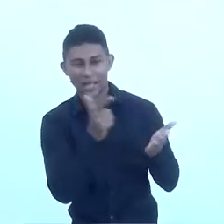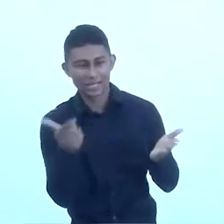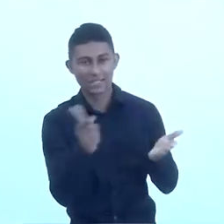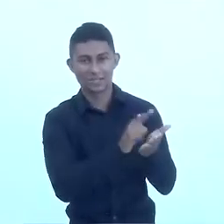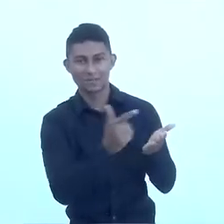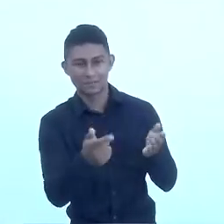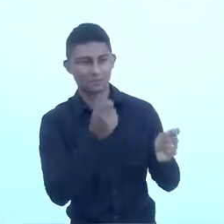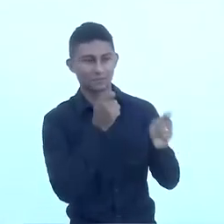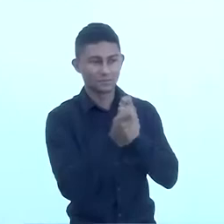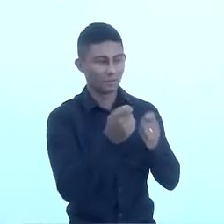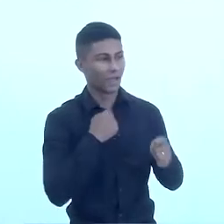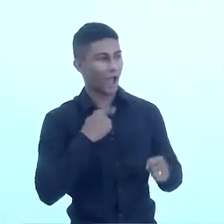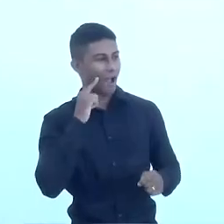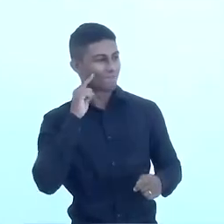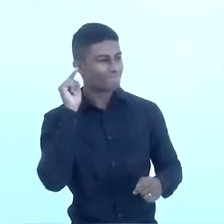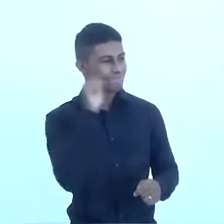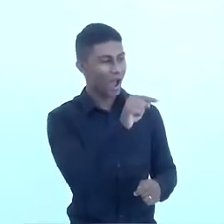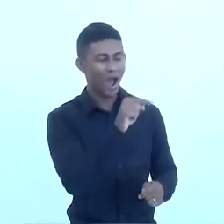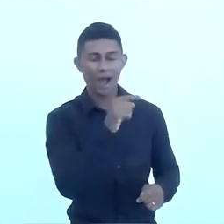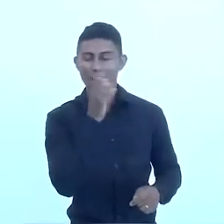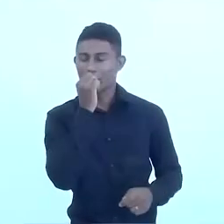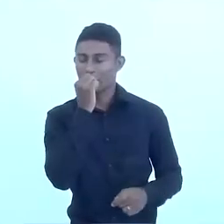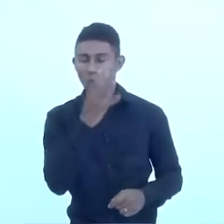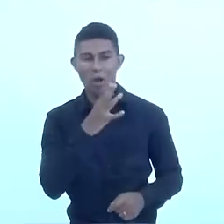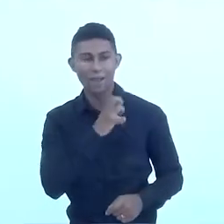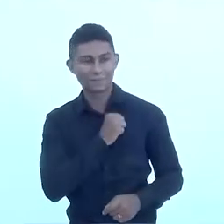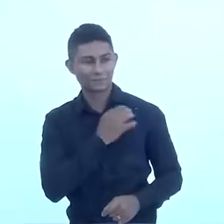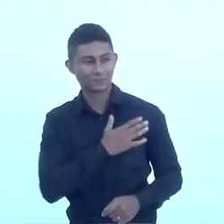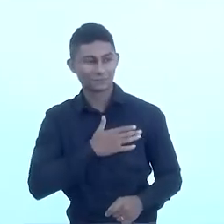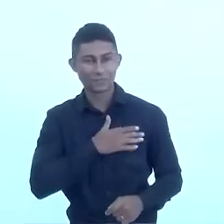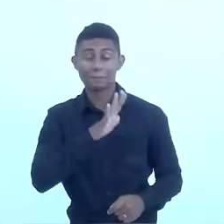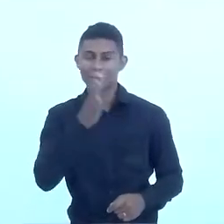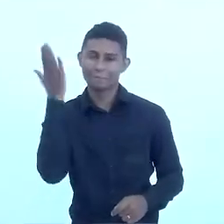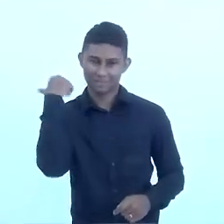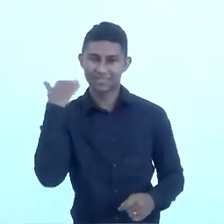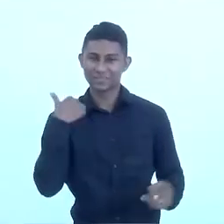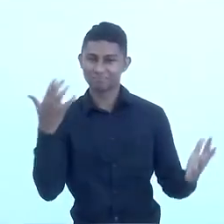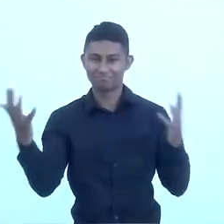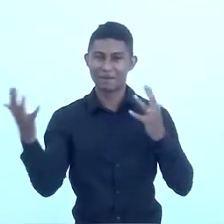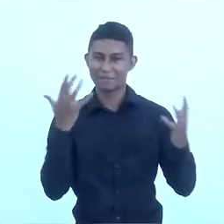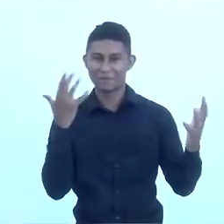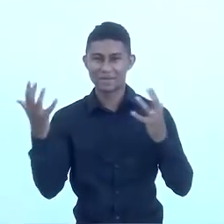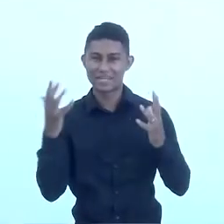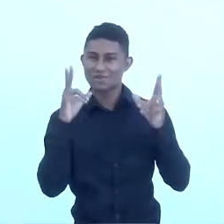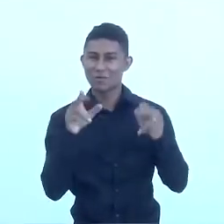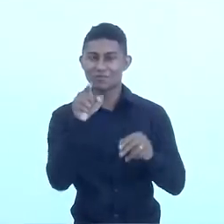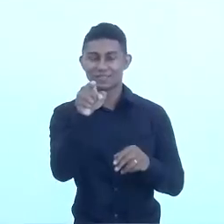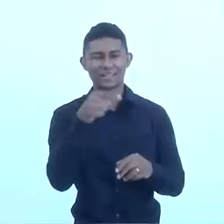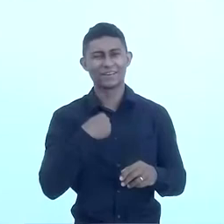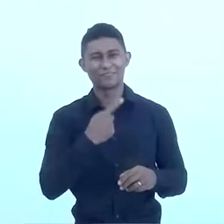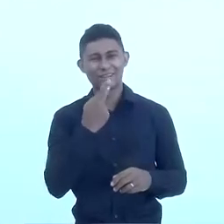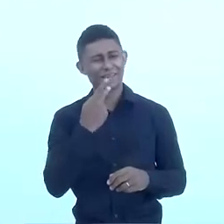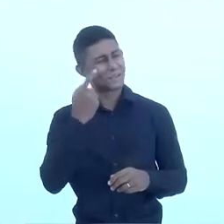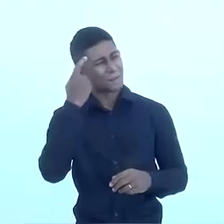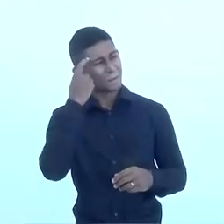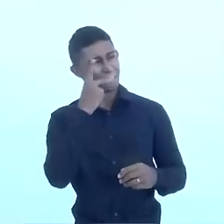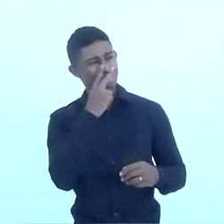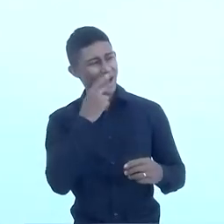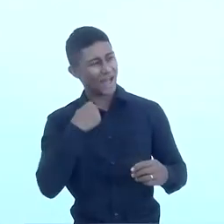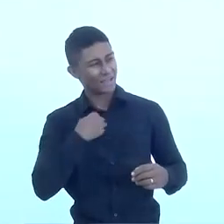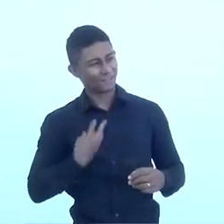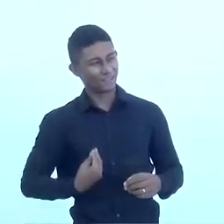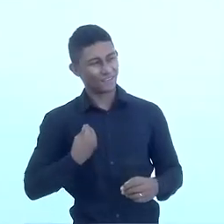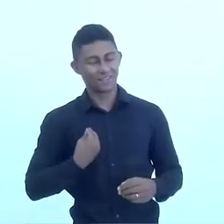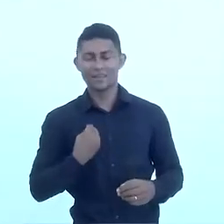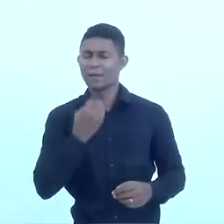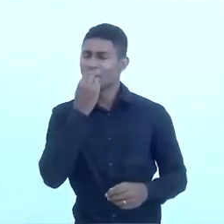a coisa veio vindo e o jornalismo me tomou e me apaixonei também. Mas fiquei na mesma coisa. Você falando, eu falei assim, gente,